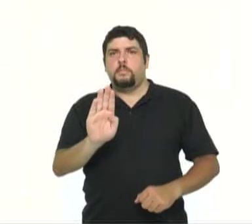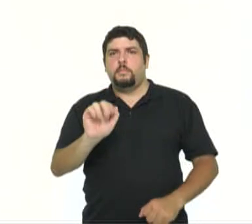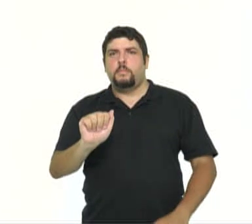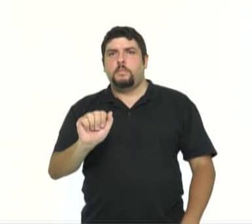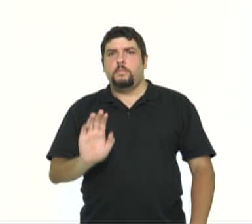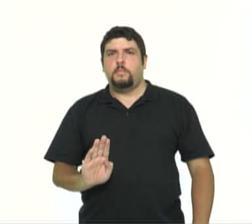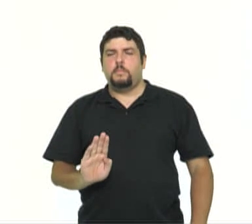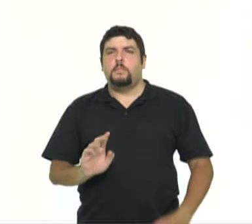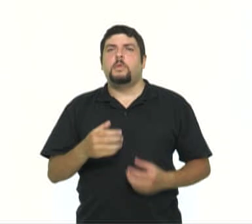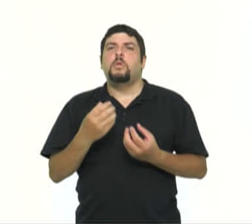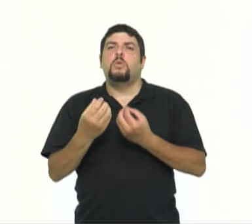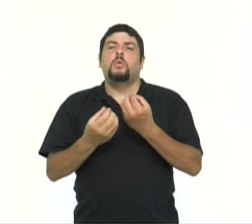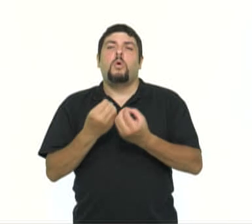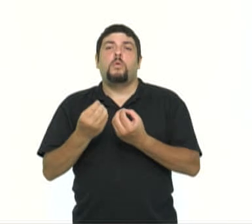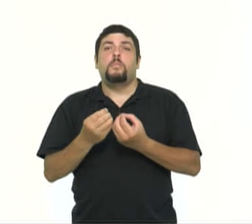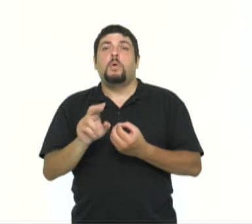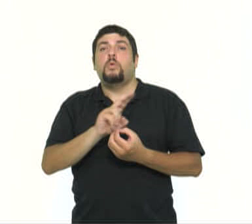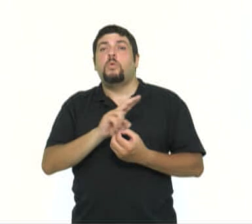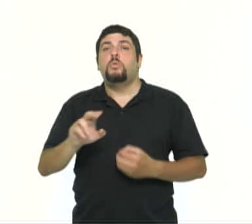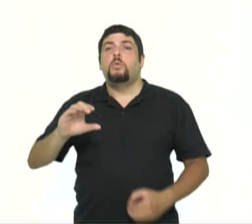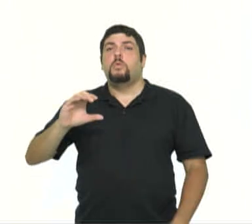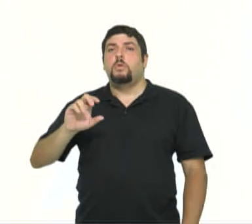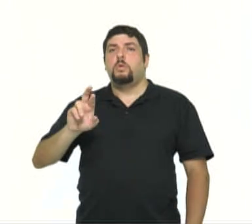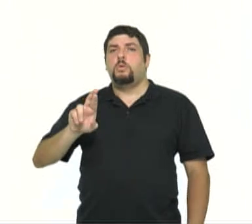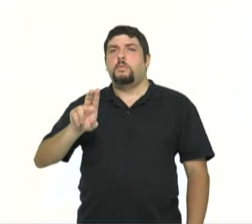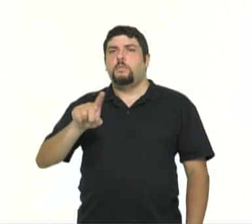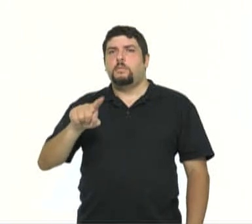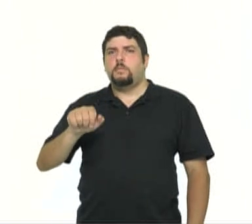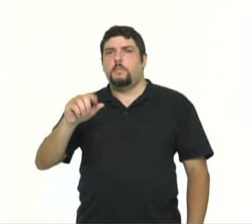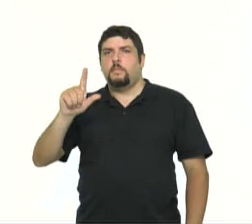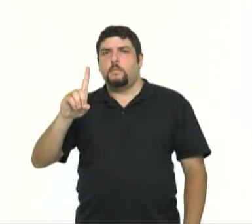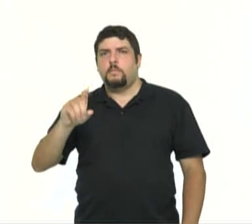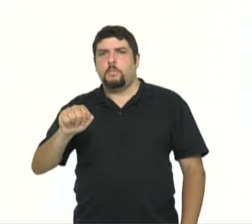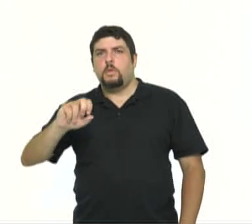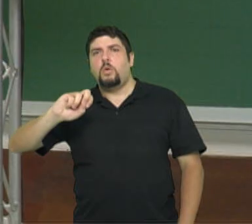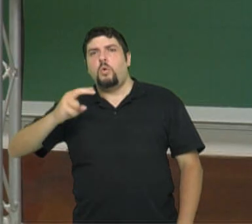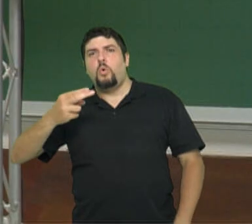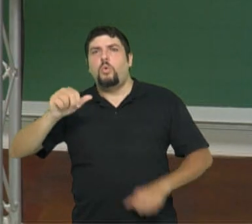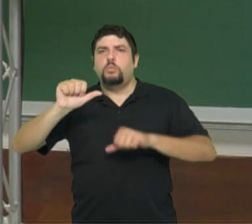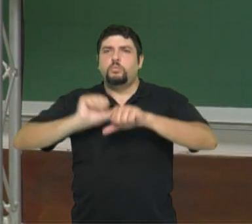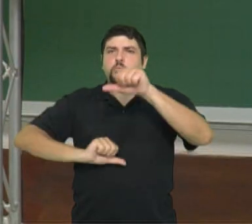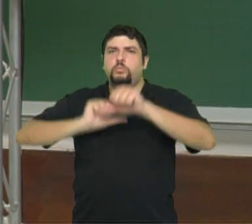AB, ele leva o nome de cruzada ou alternada, ok?